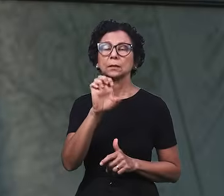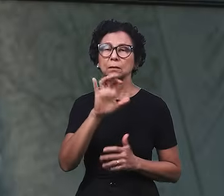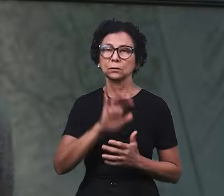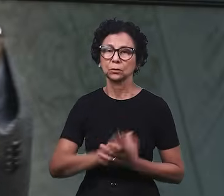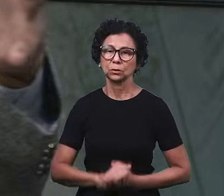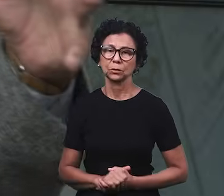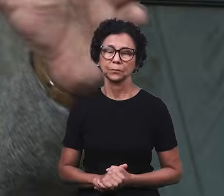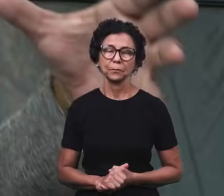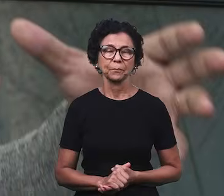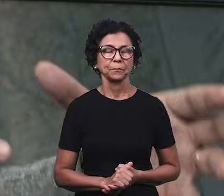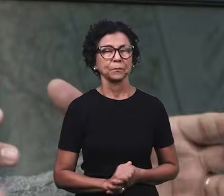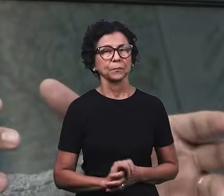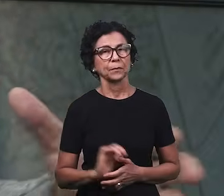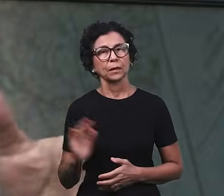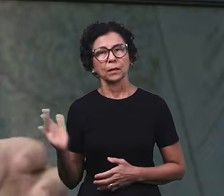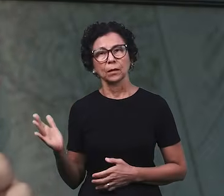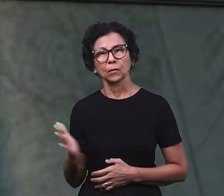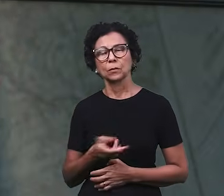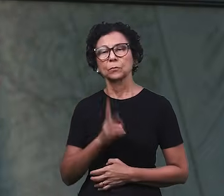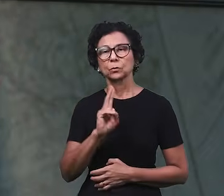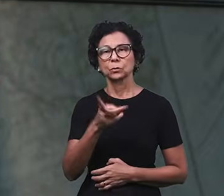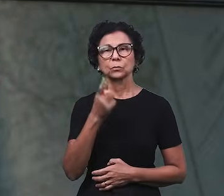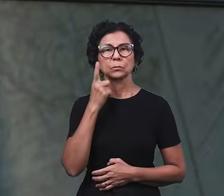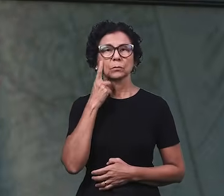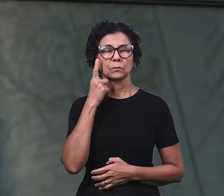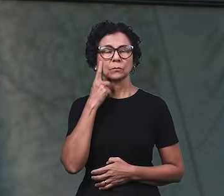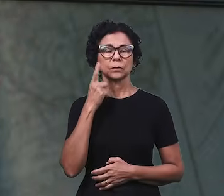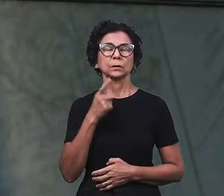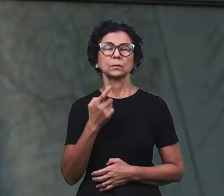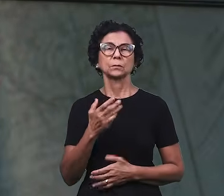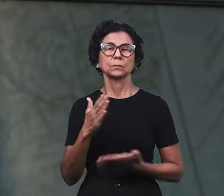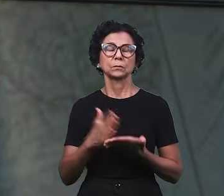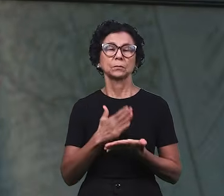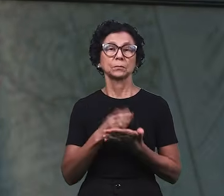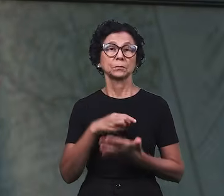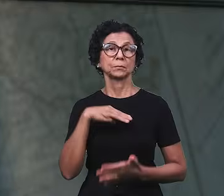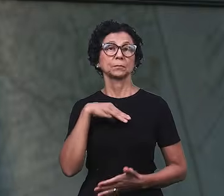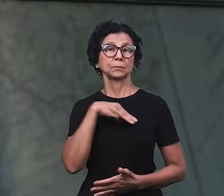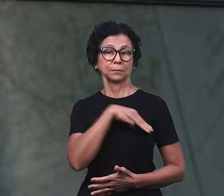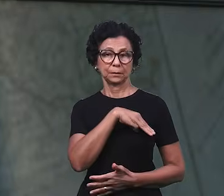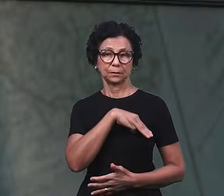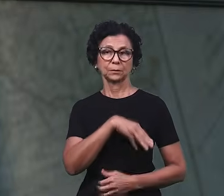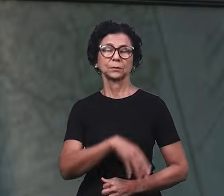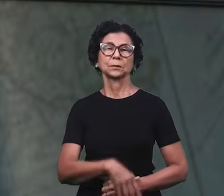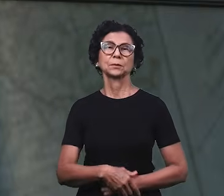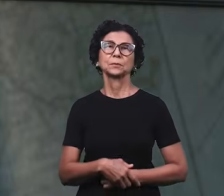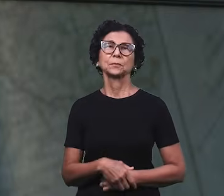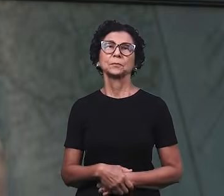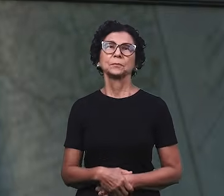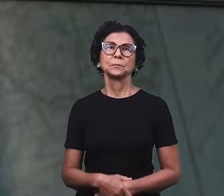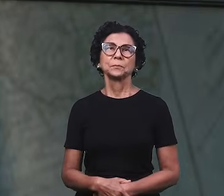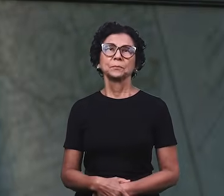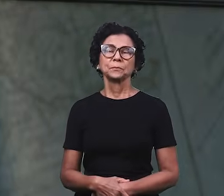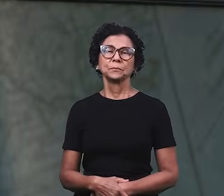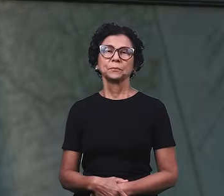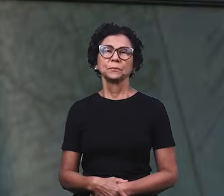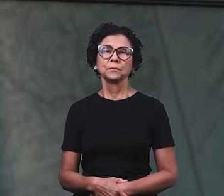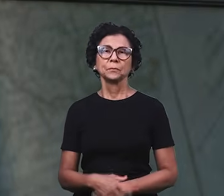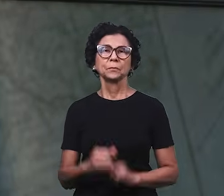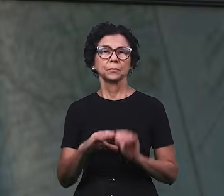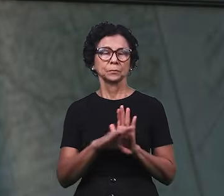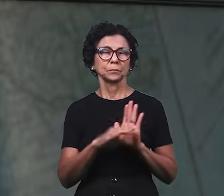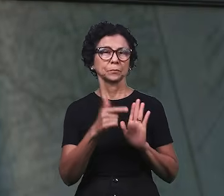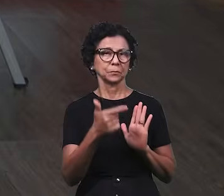e retornar para o Evangelho de Mateus. E aí sim, seguindo no capítulo